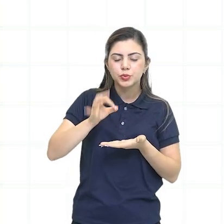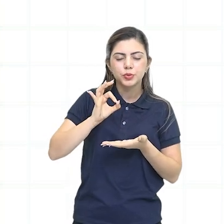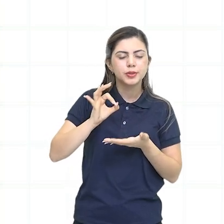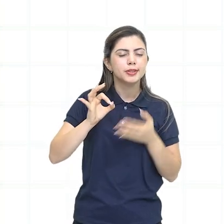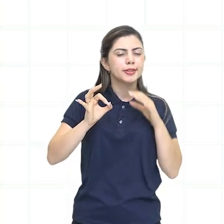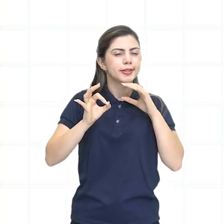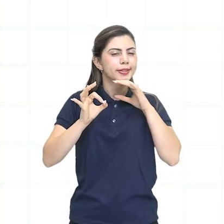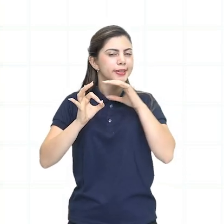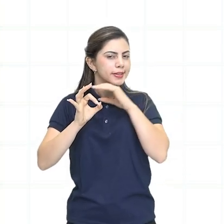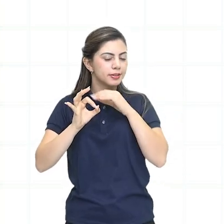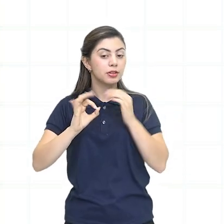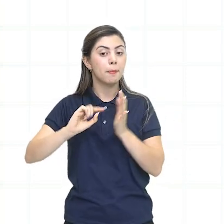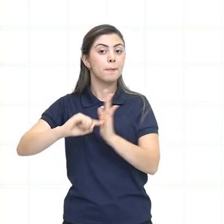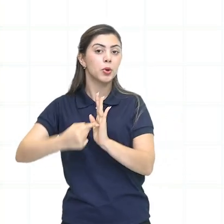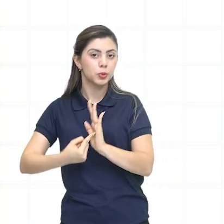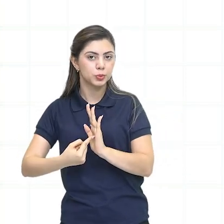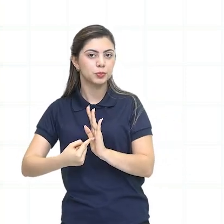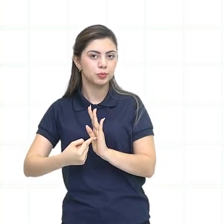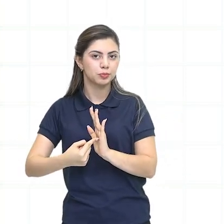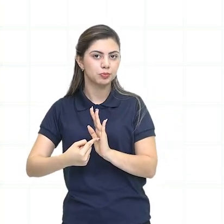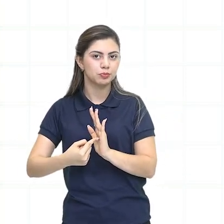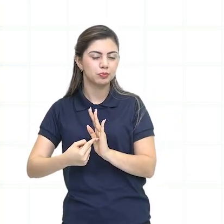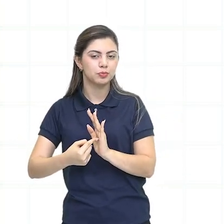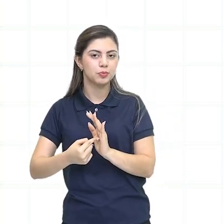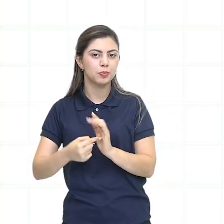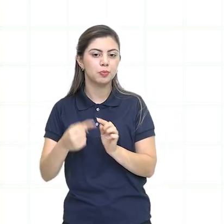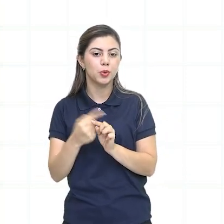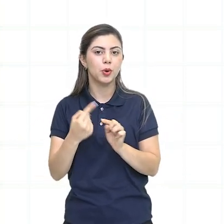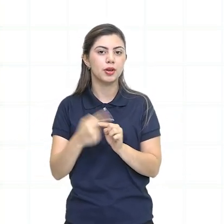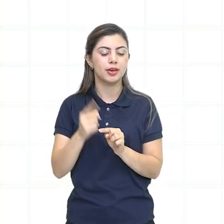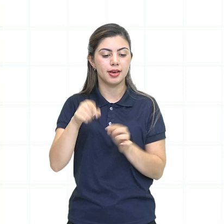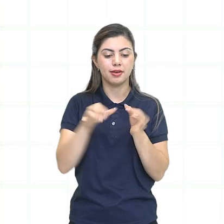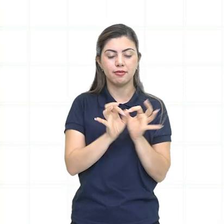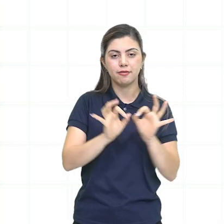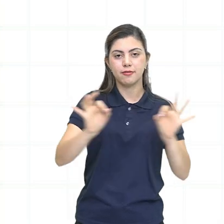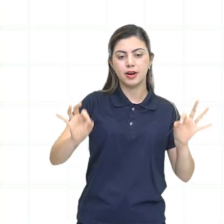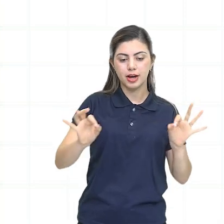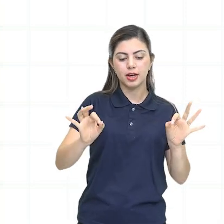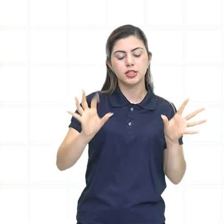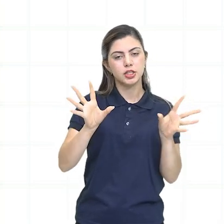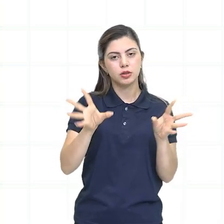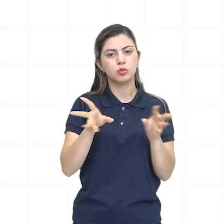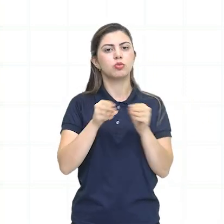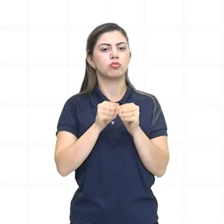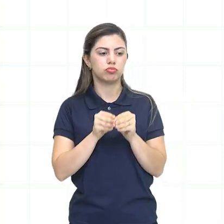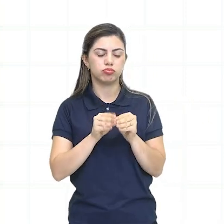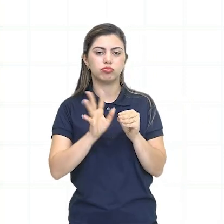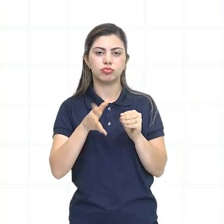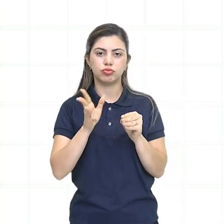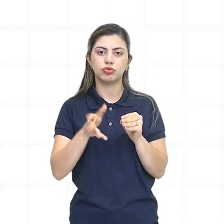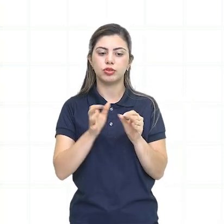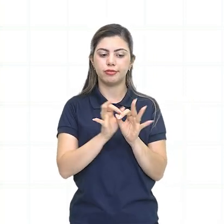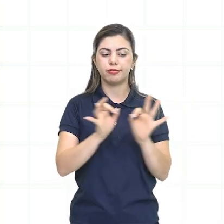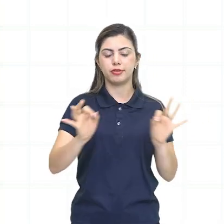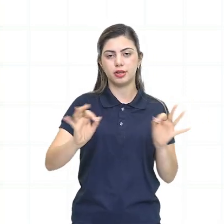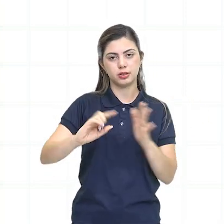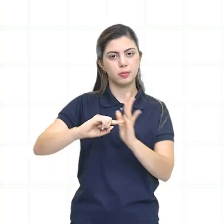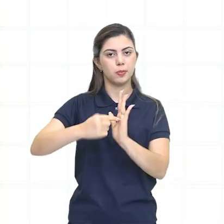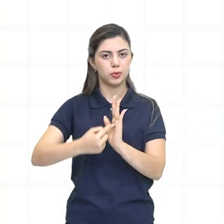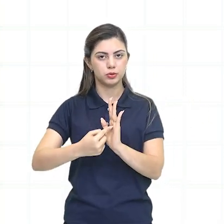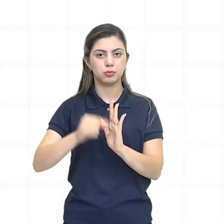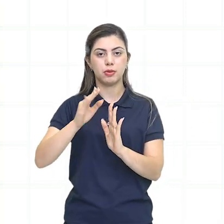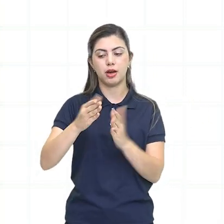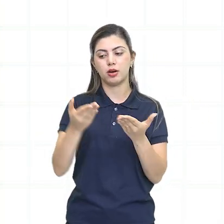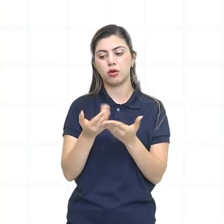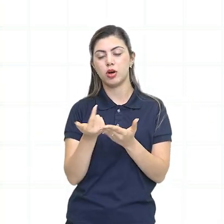quentinho. Ponto. Essa ideia aí eu fechei, né? Concluí. Aí eu vou partir